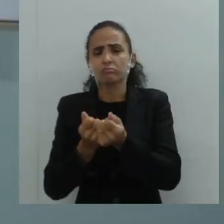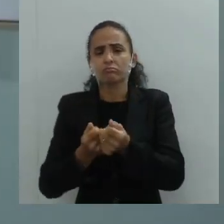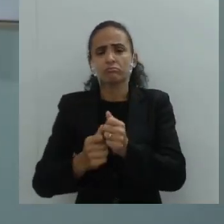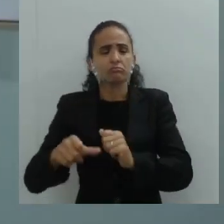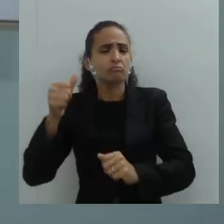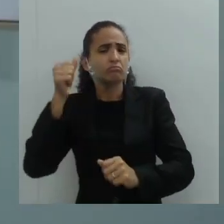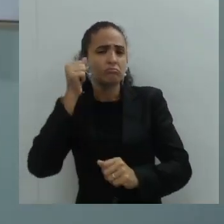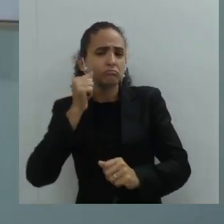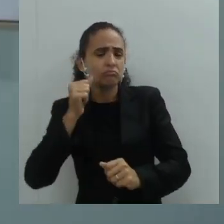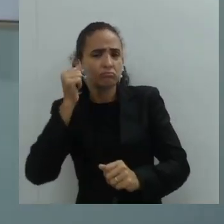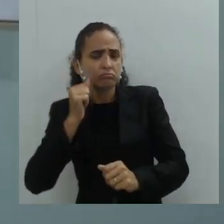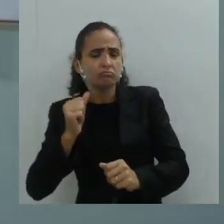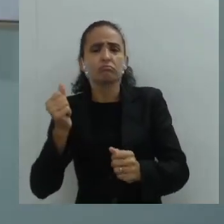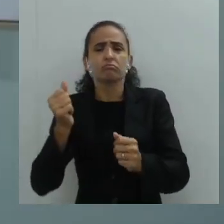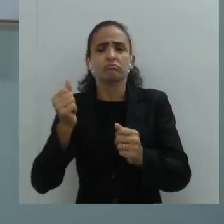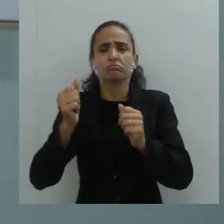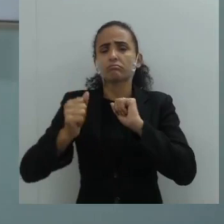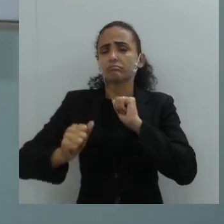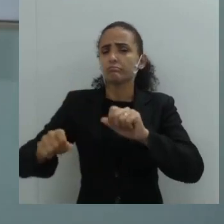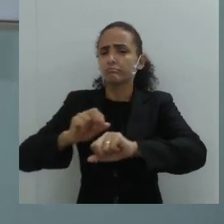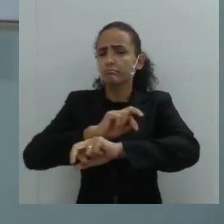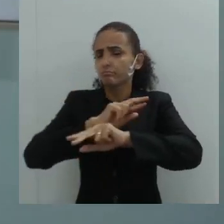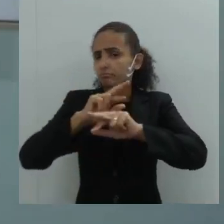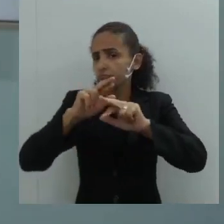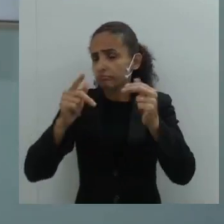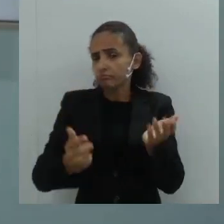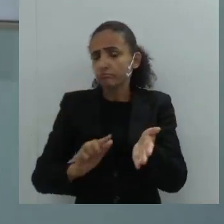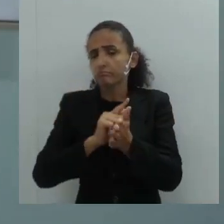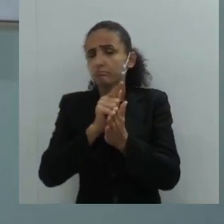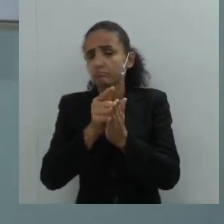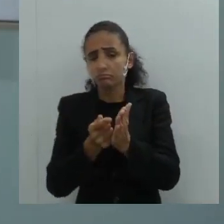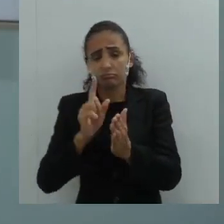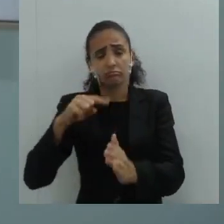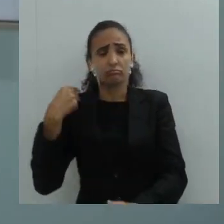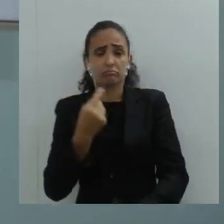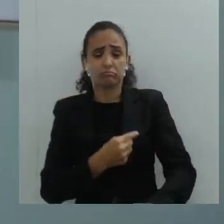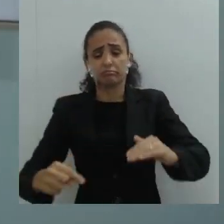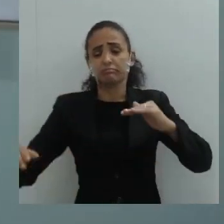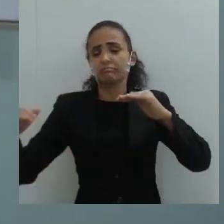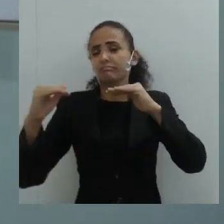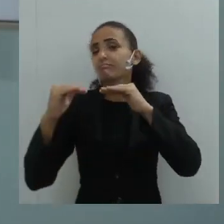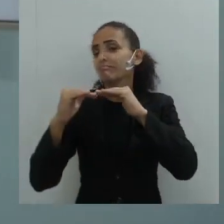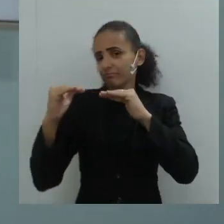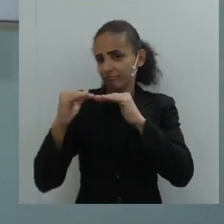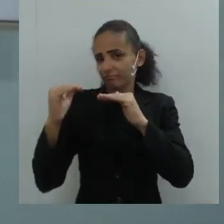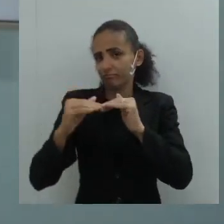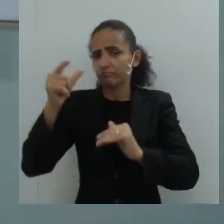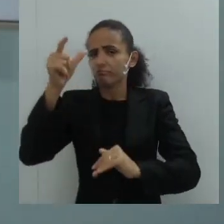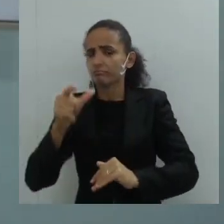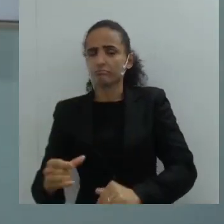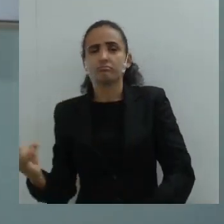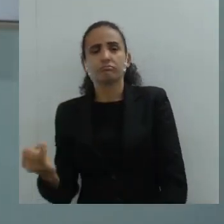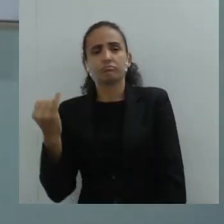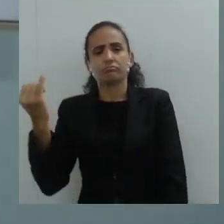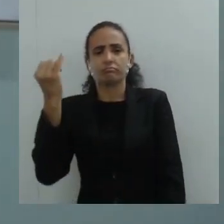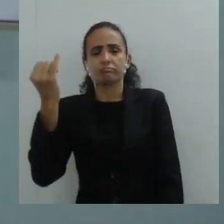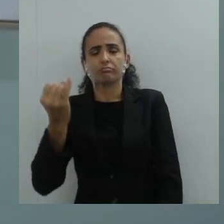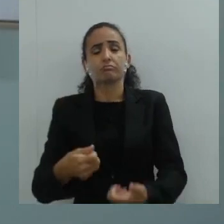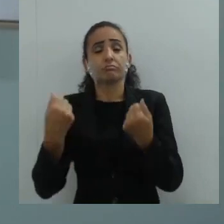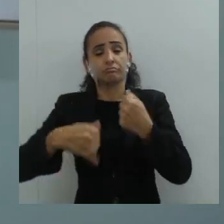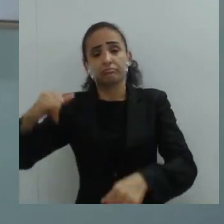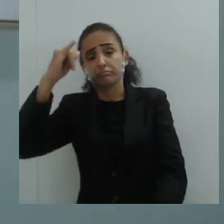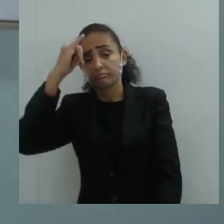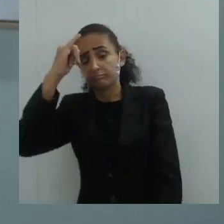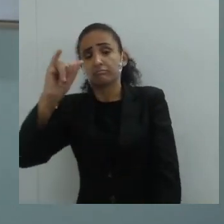mulher, etc. Então nós temos vários gêneros a nosso favor para trabalhar contra esse discurso